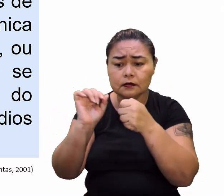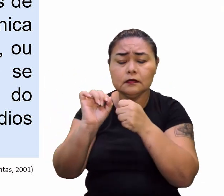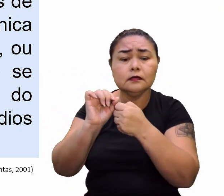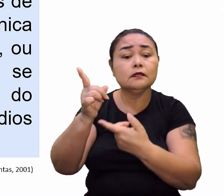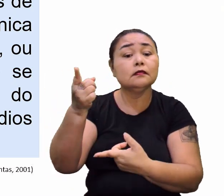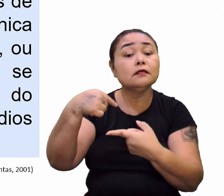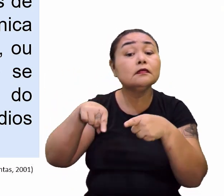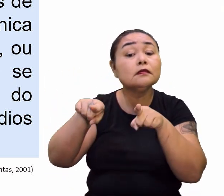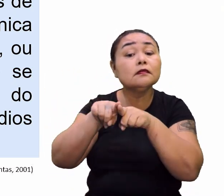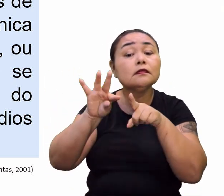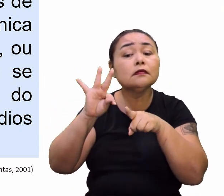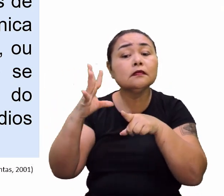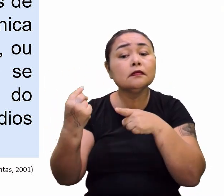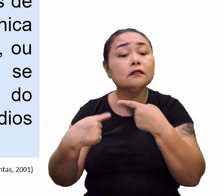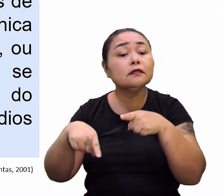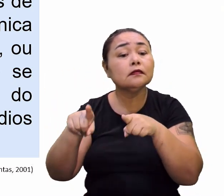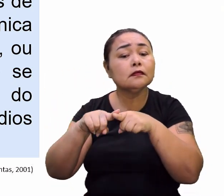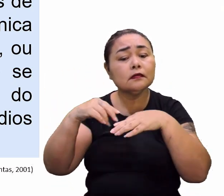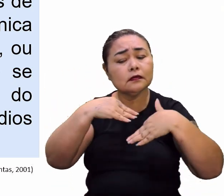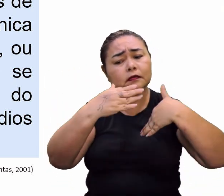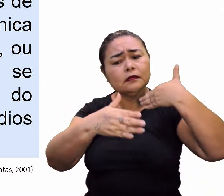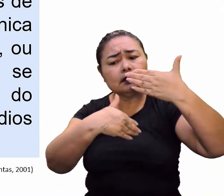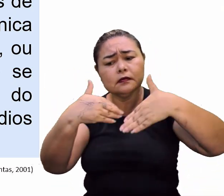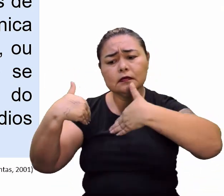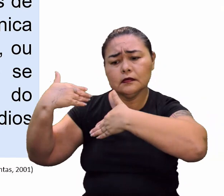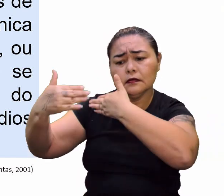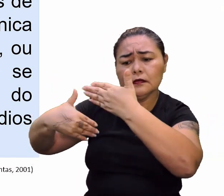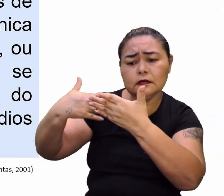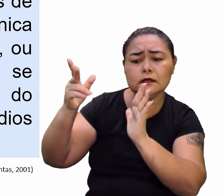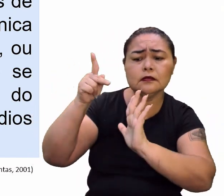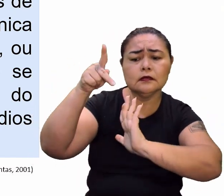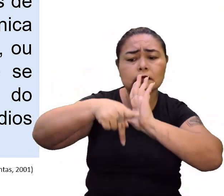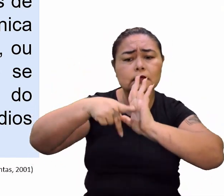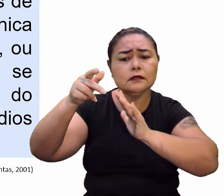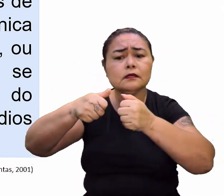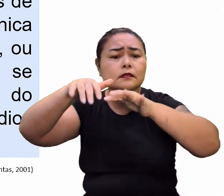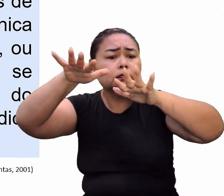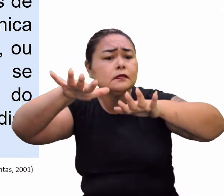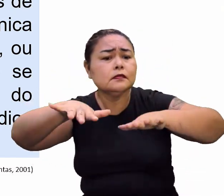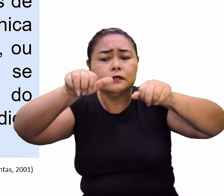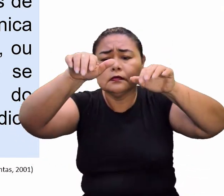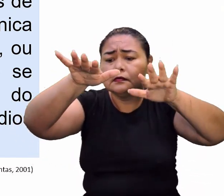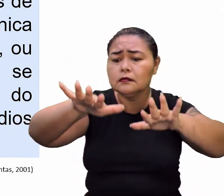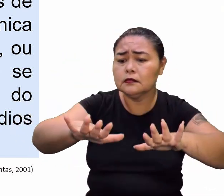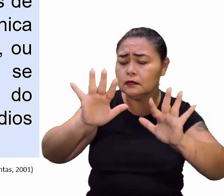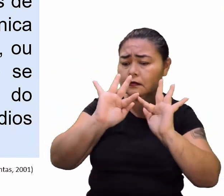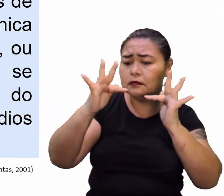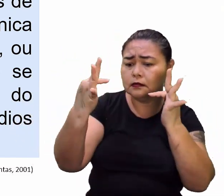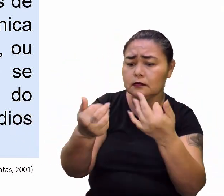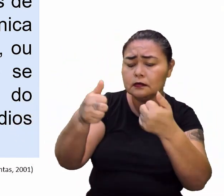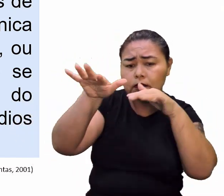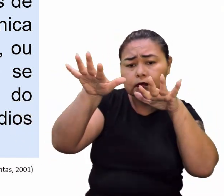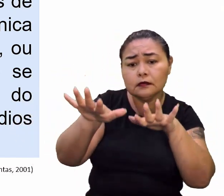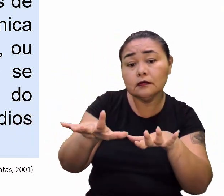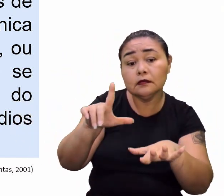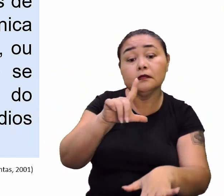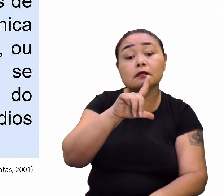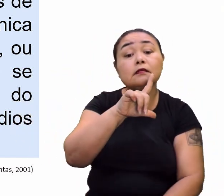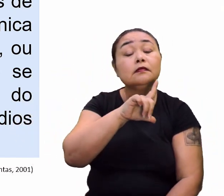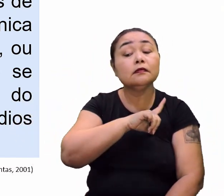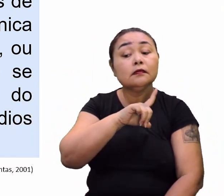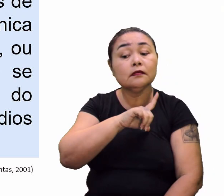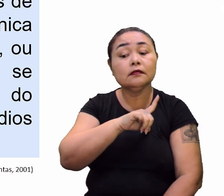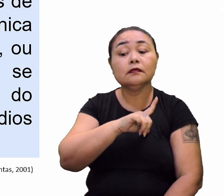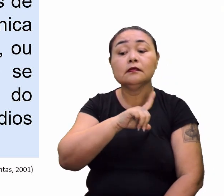E todos esses processos, todos esses projetos de assentamento têm como